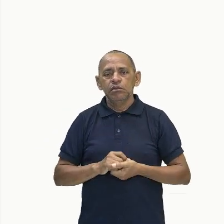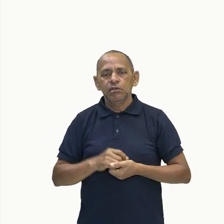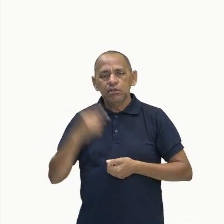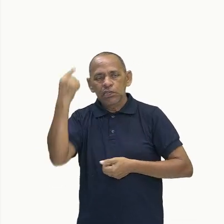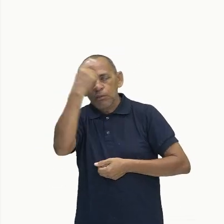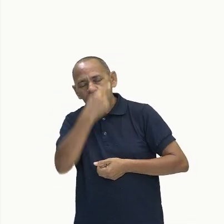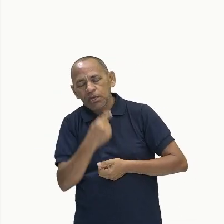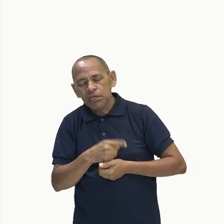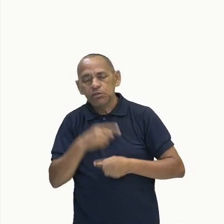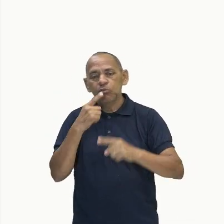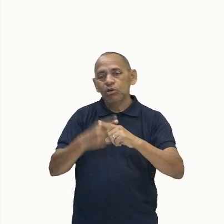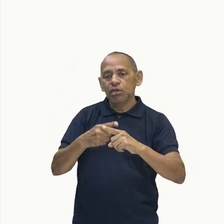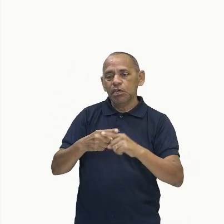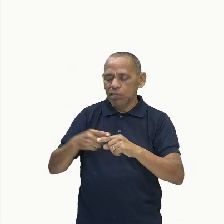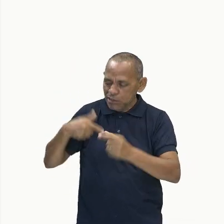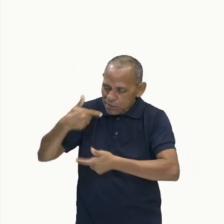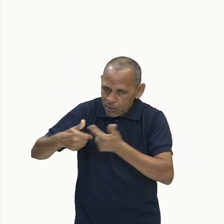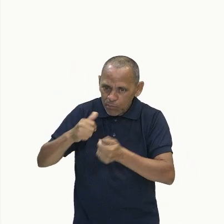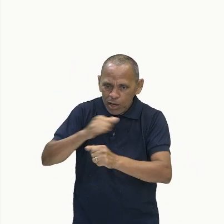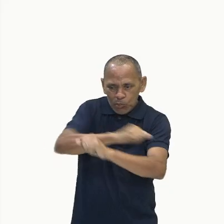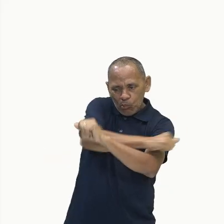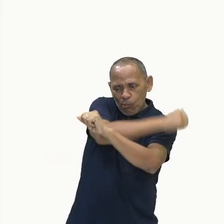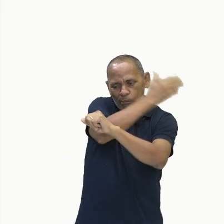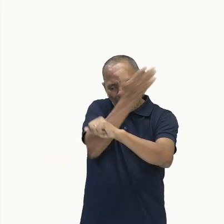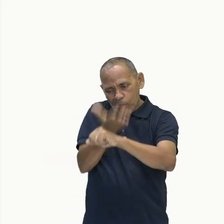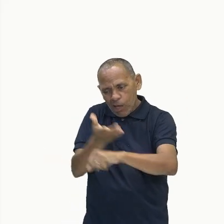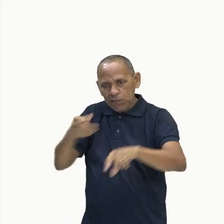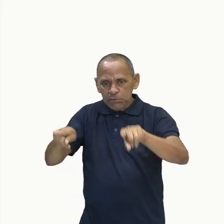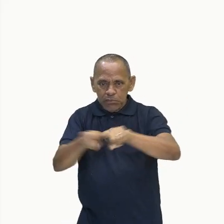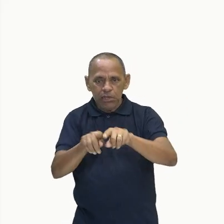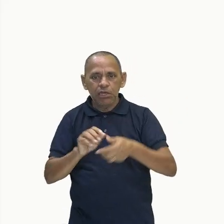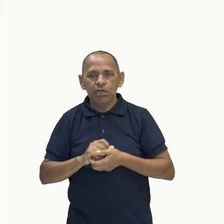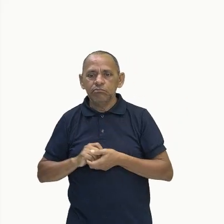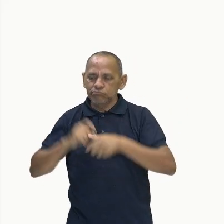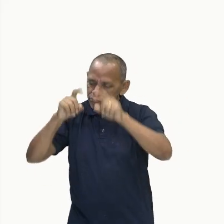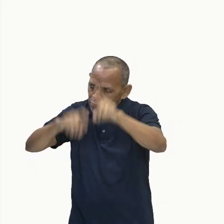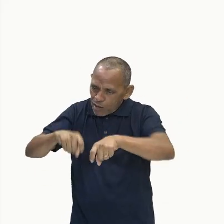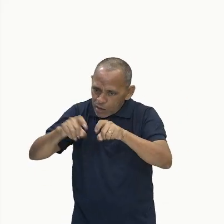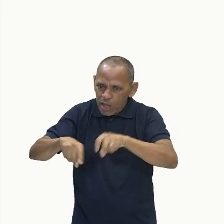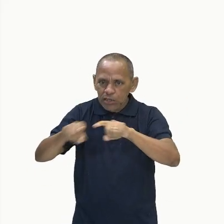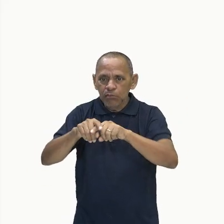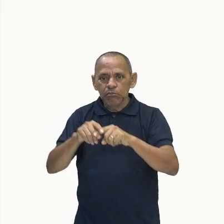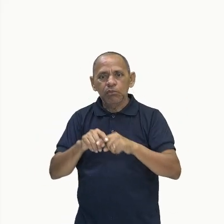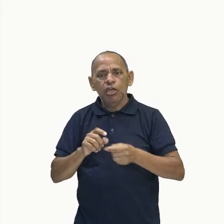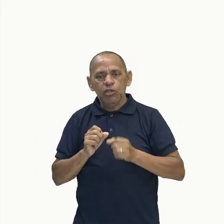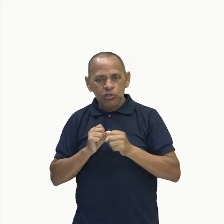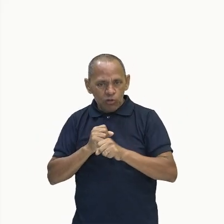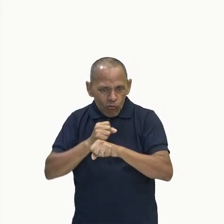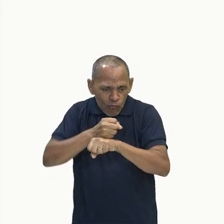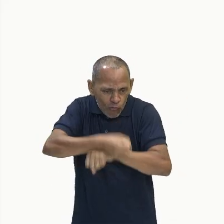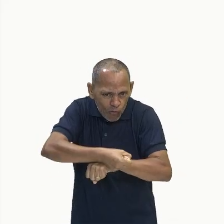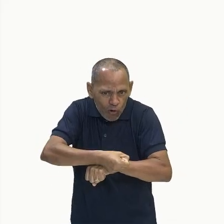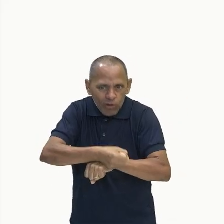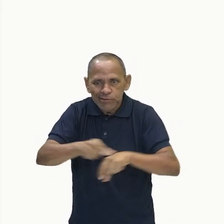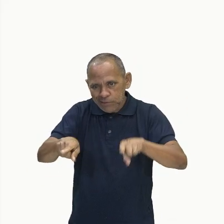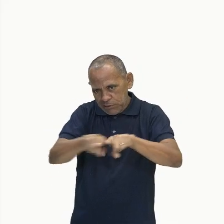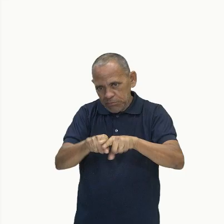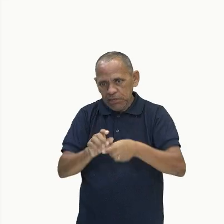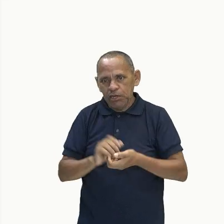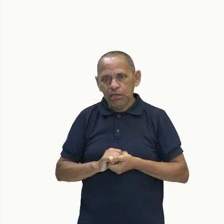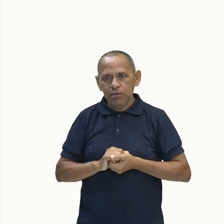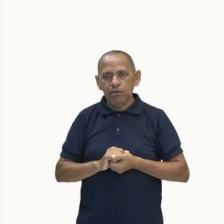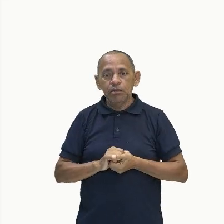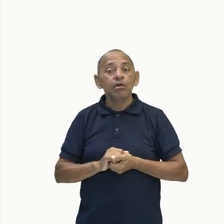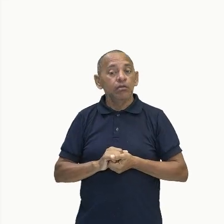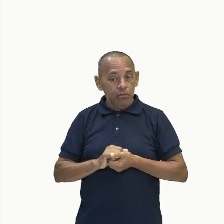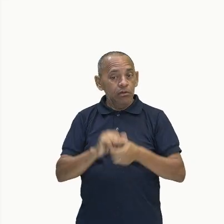Porque ele trabalha muito, tem esse trabalho braçal, trabalha no campo. Então, vejam, muitas possibilidades de leitura